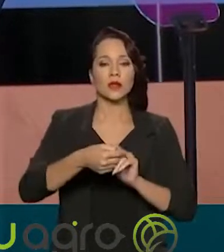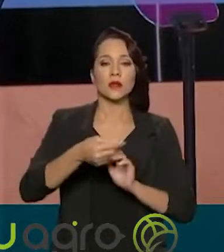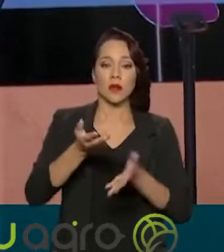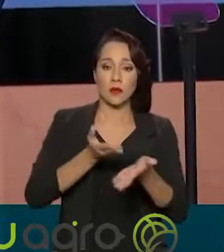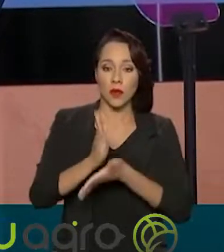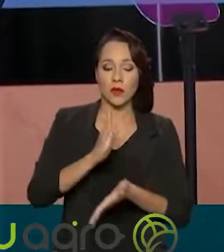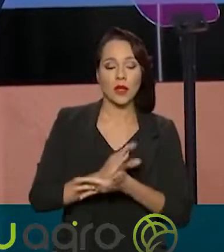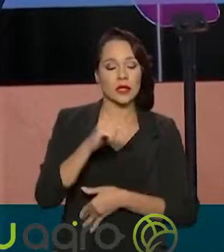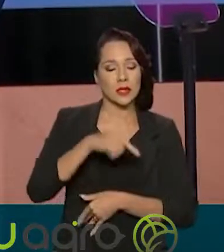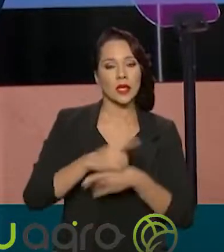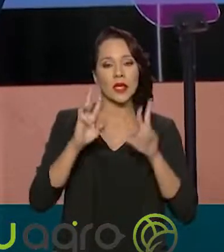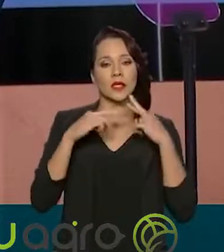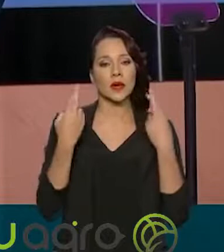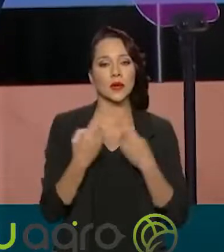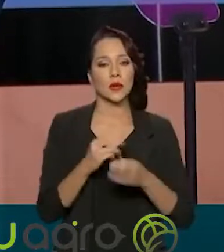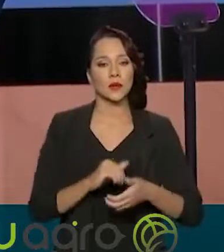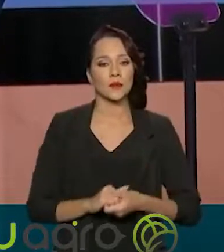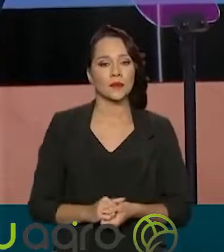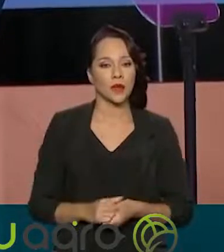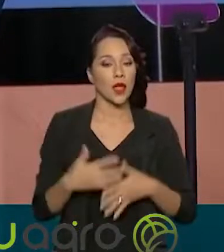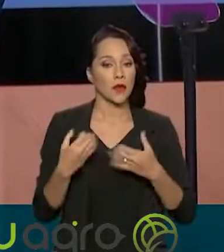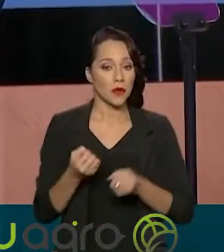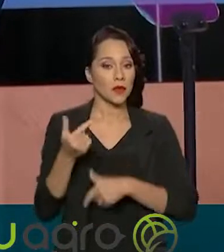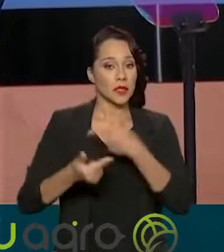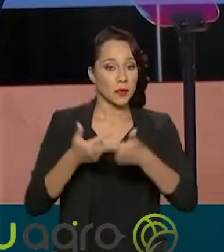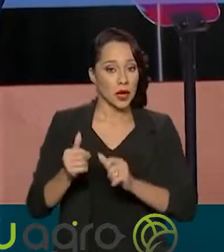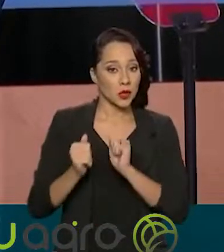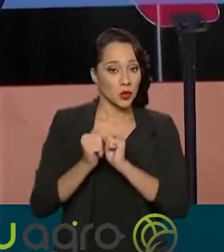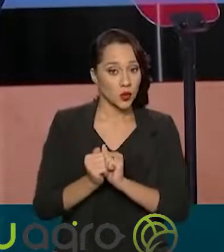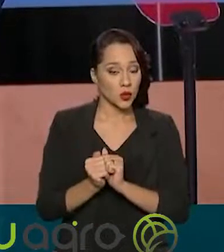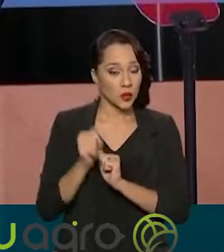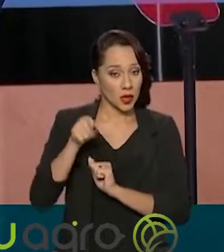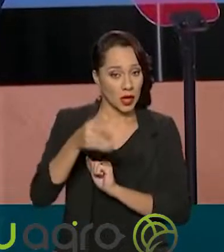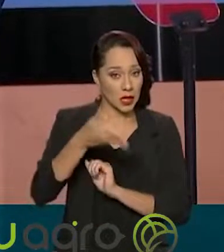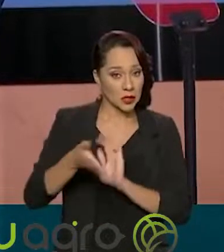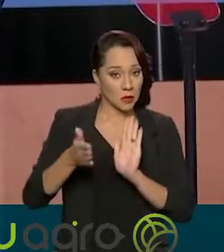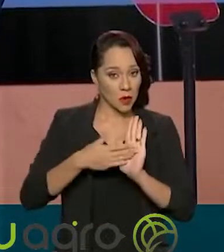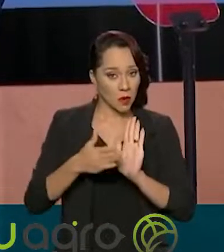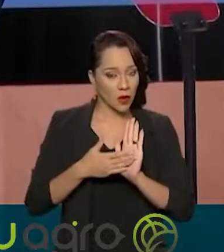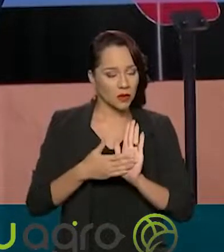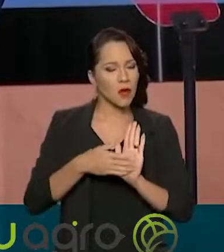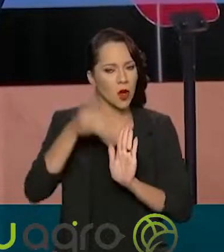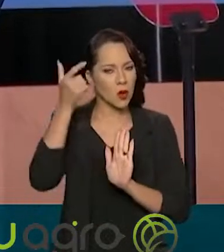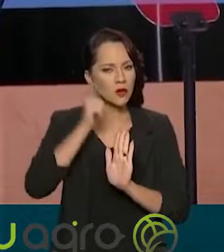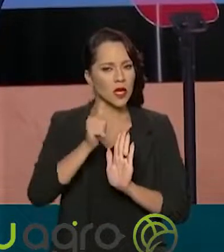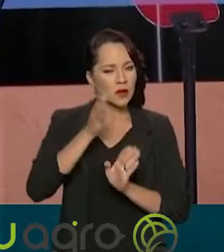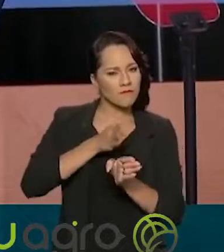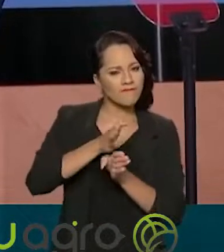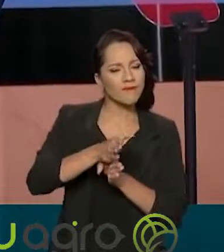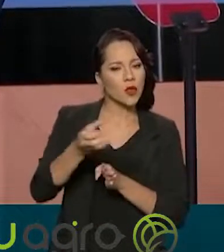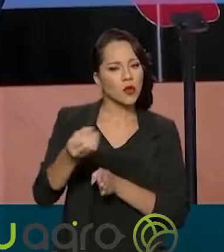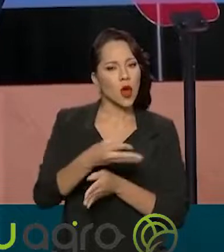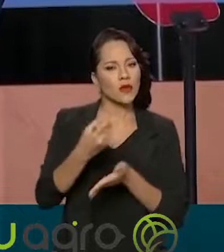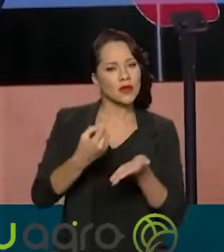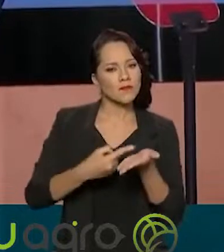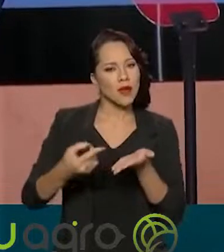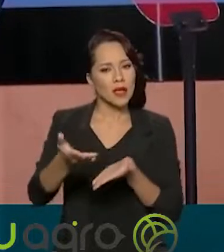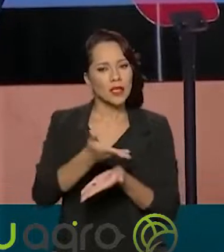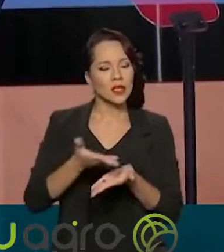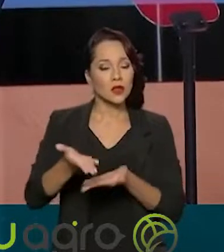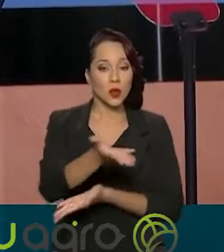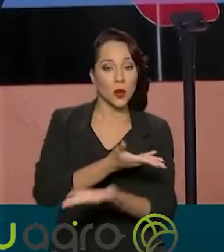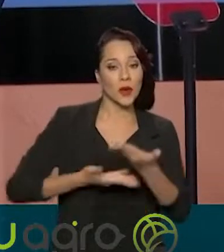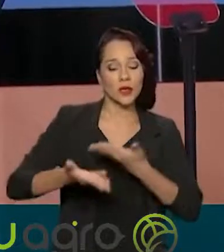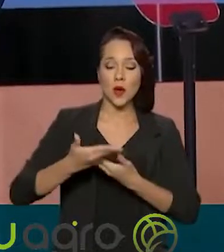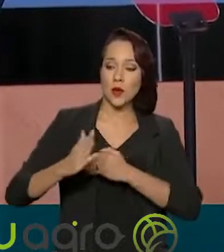cúpula. Vamos trabalhar juntos para que essas propostas conduzam a novas agendas de cooperação